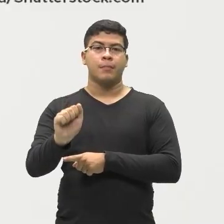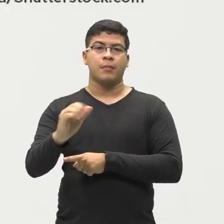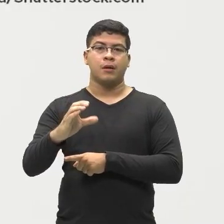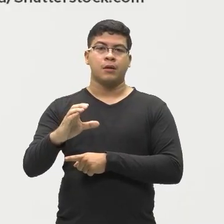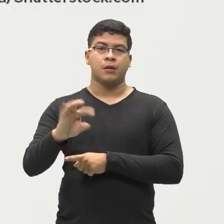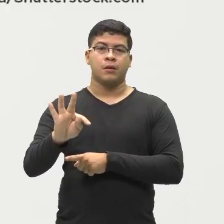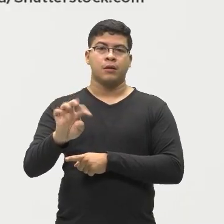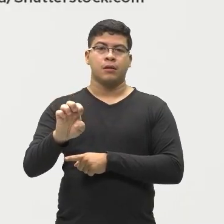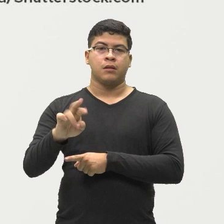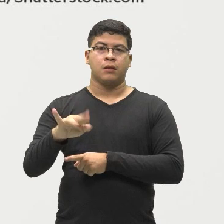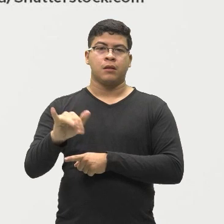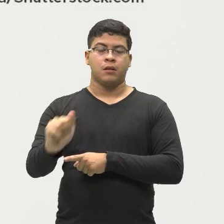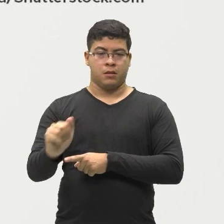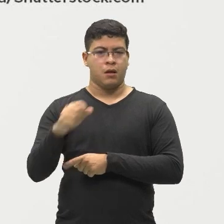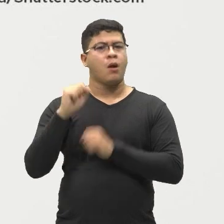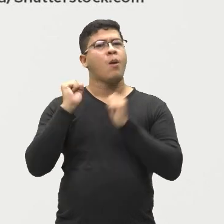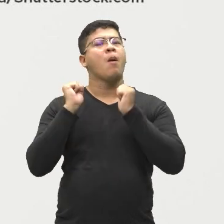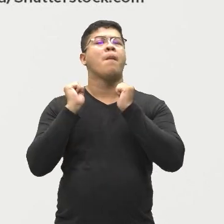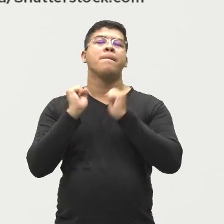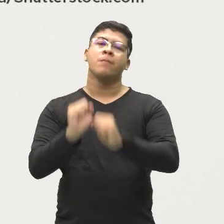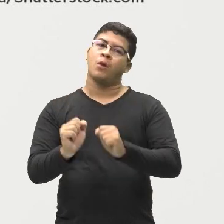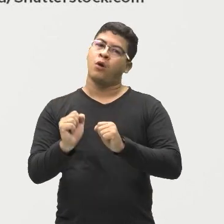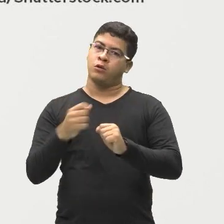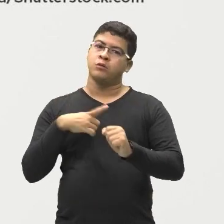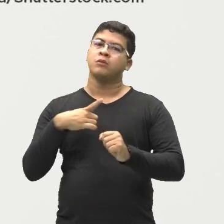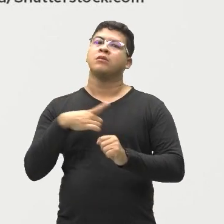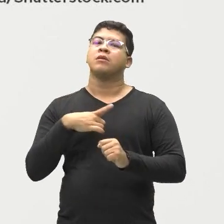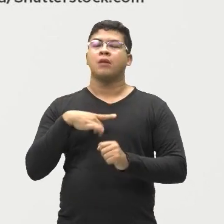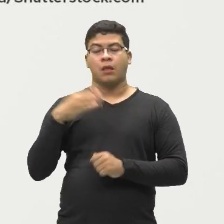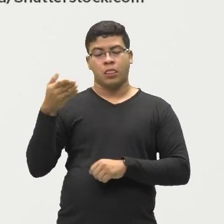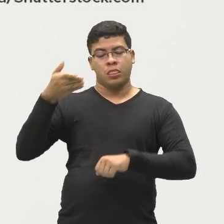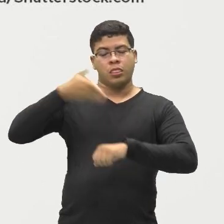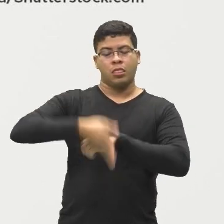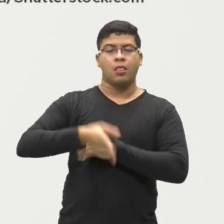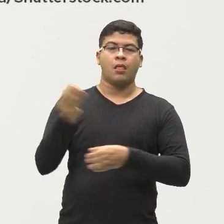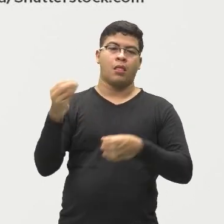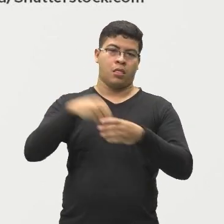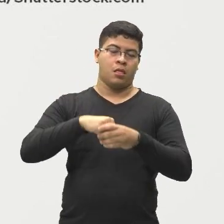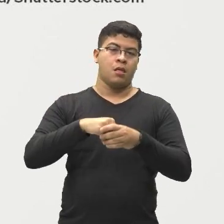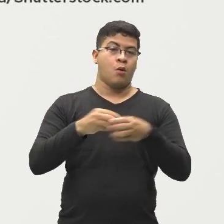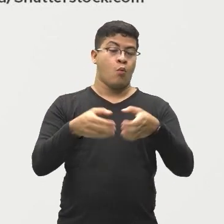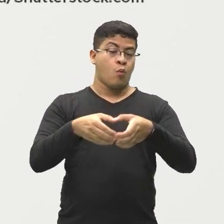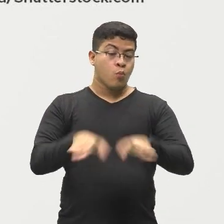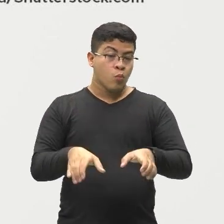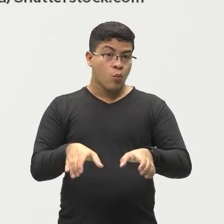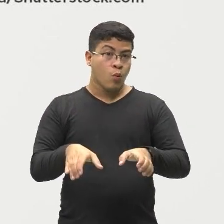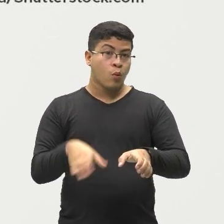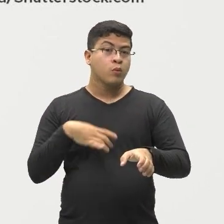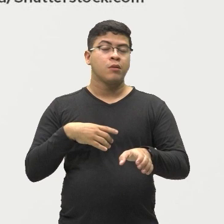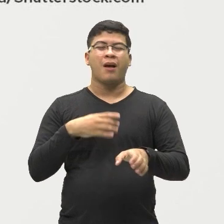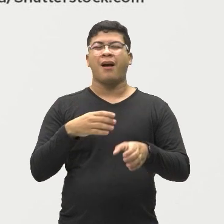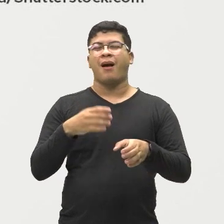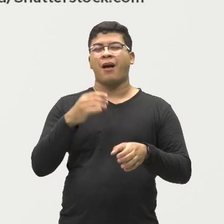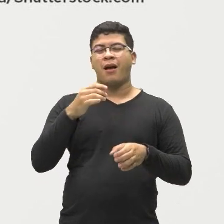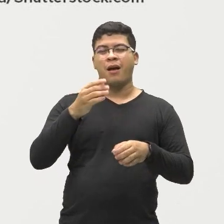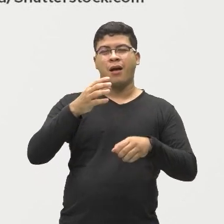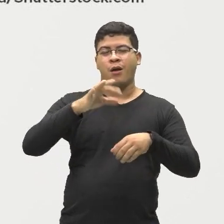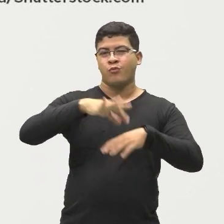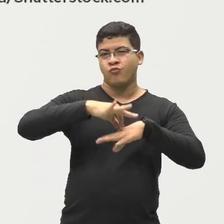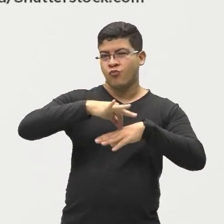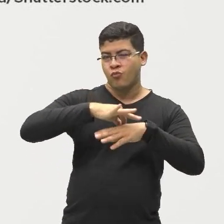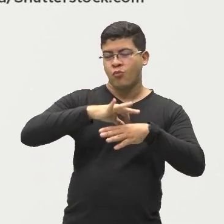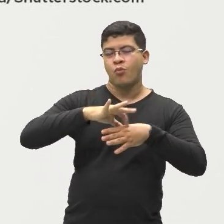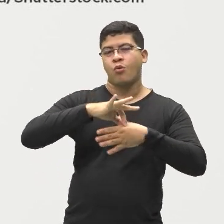estar presente nos alimentos, tá? Principalmente ali no ovo, na carne mal cozida, no